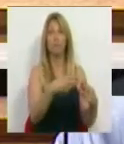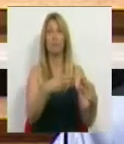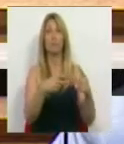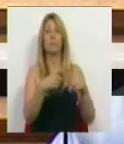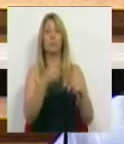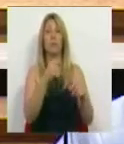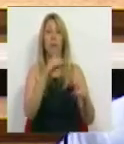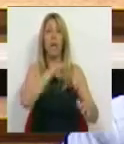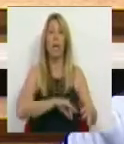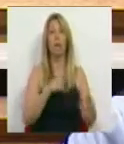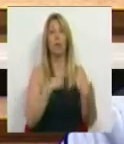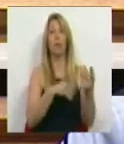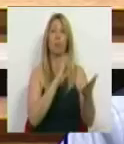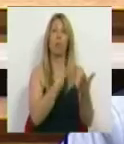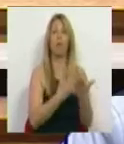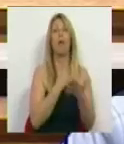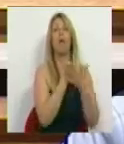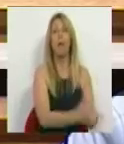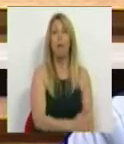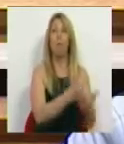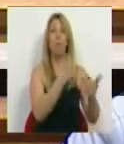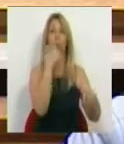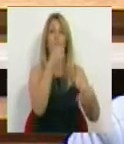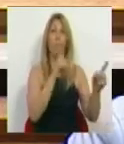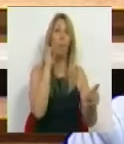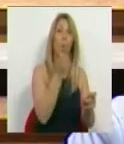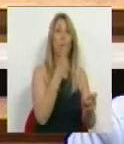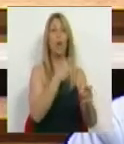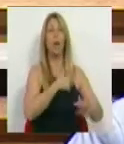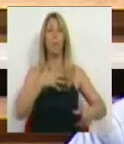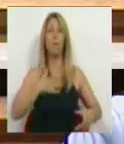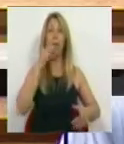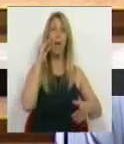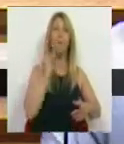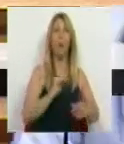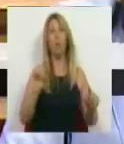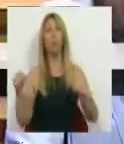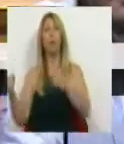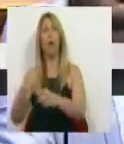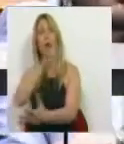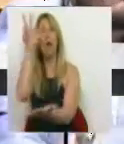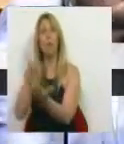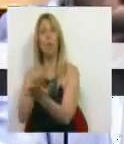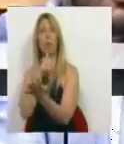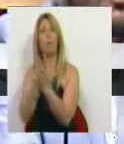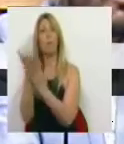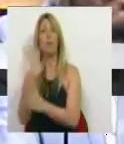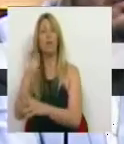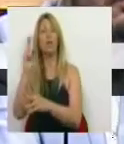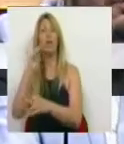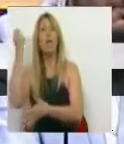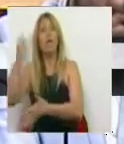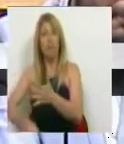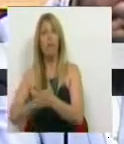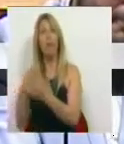as empresas, que sustentavam o valor dos ativos dos bancos, depois aprovavam-se medidas fiscais para beneficiar as grandes empresas e os